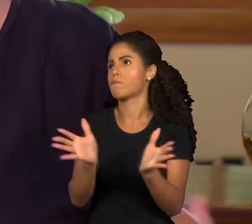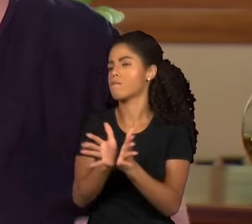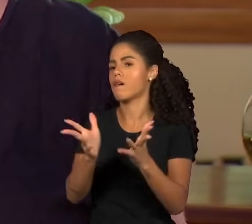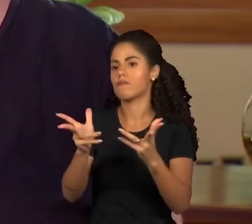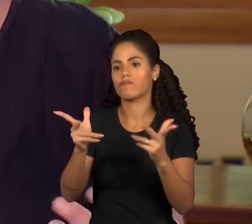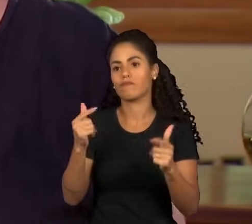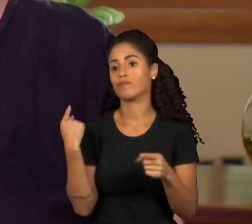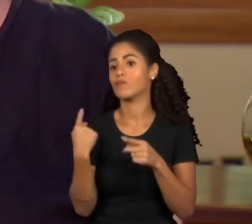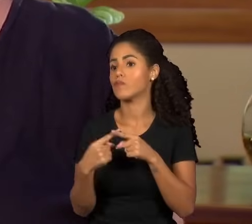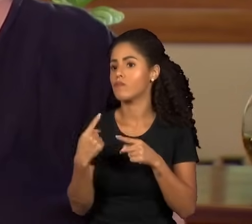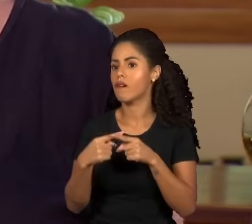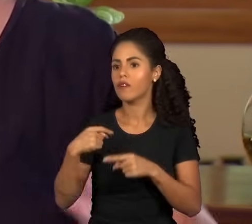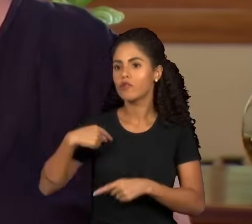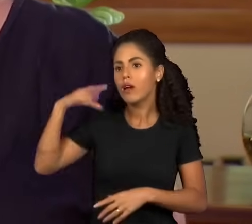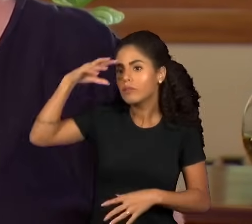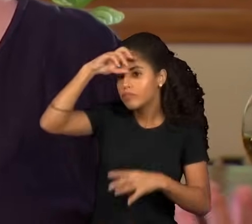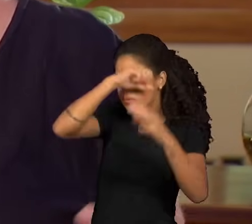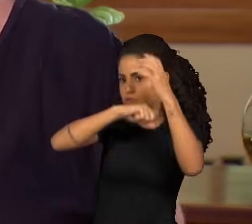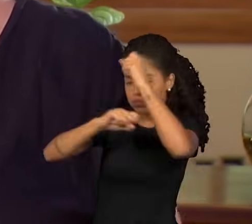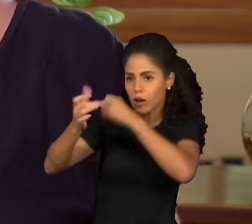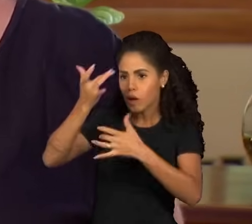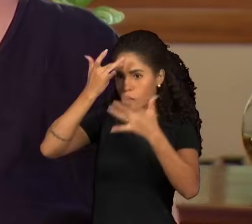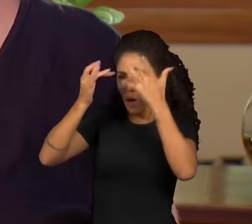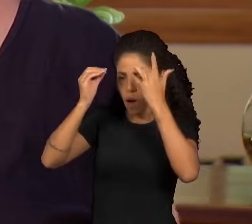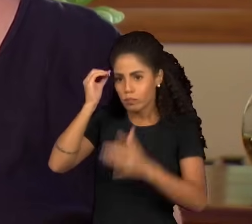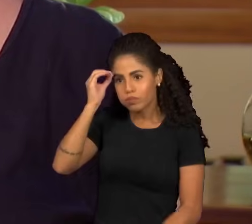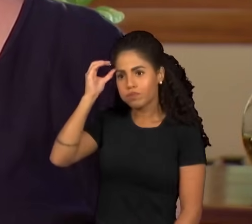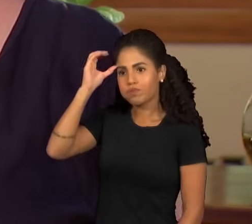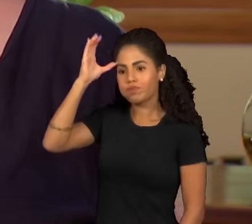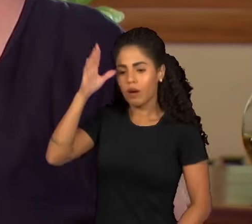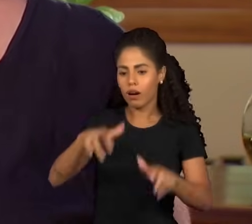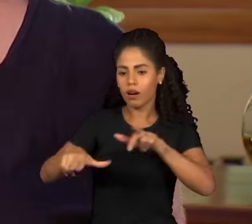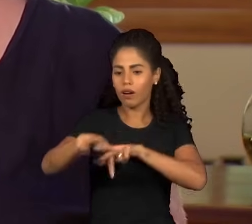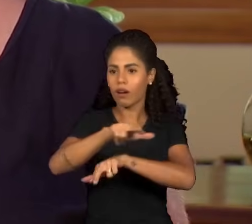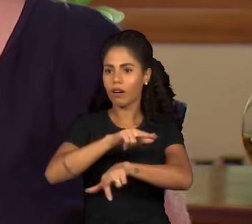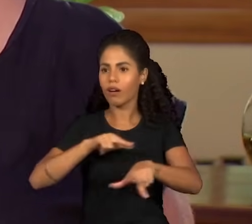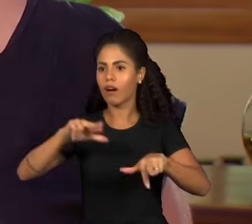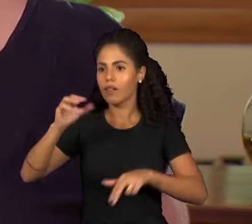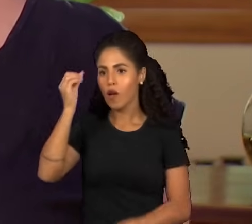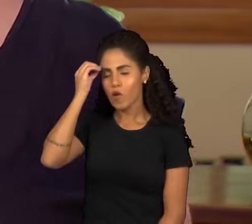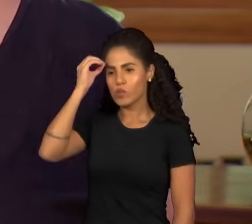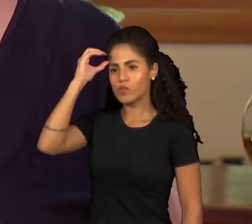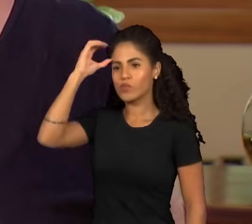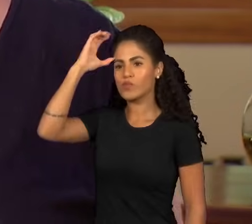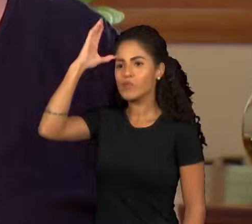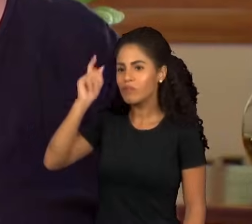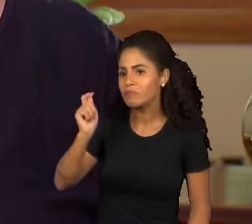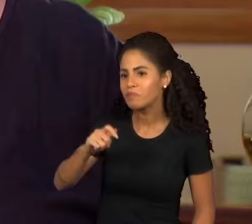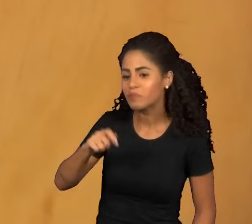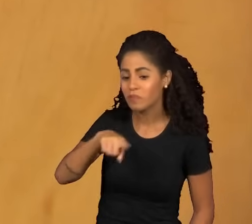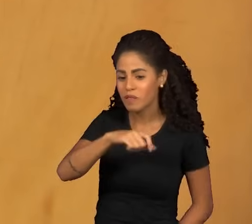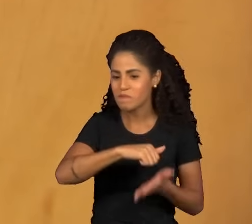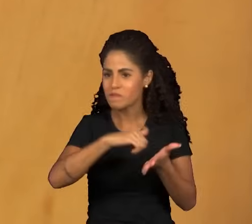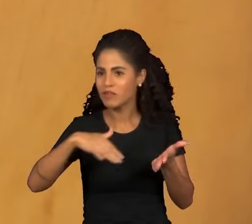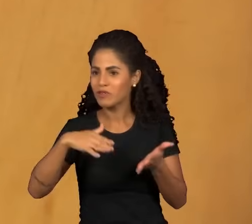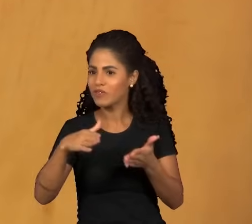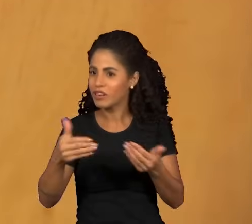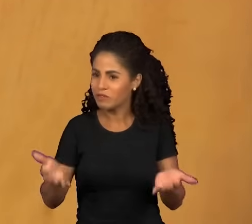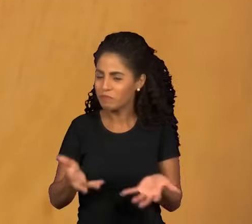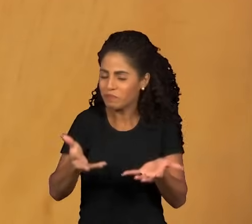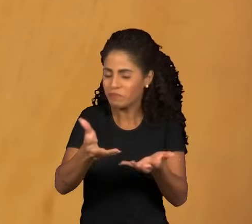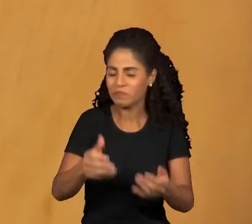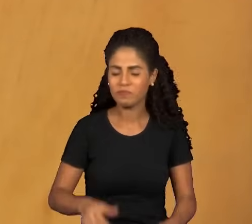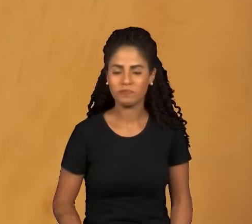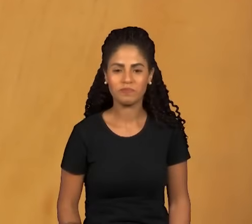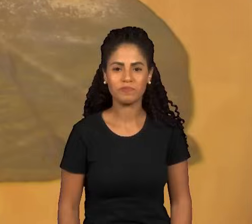vai tendo saberes diversos que vão fazendo parte da atividade,